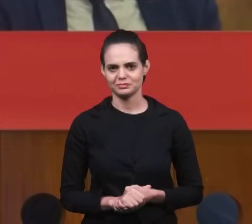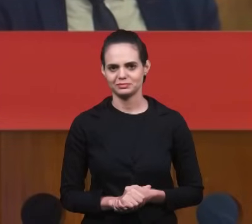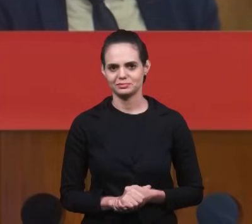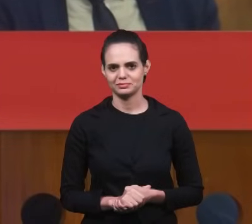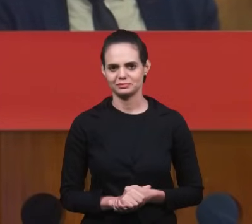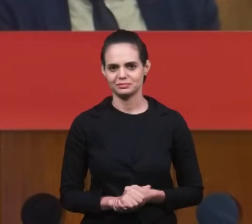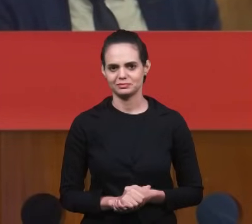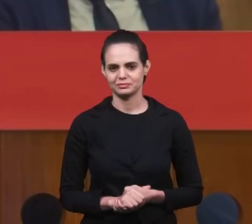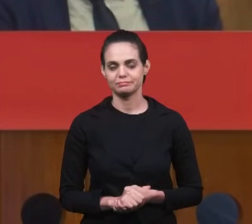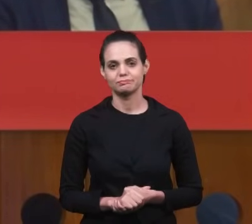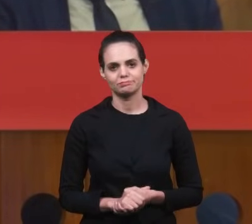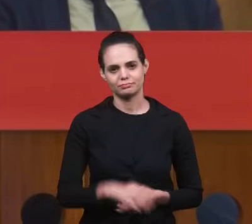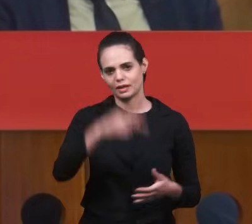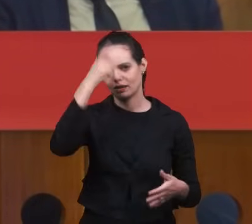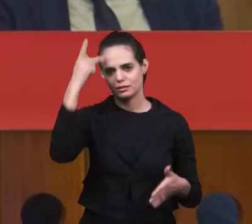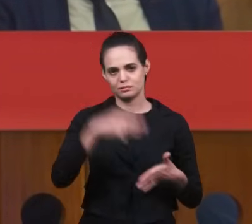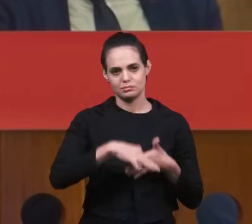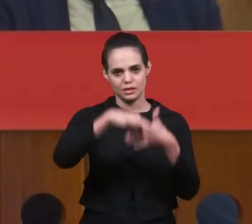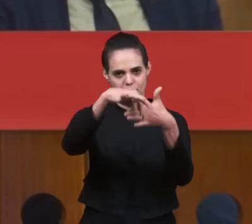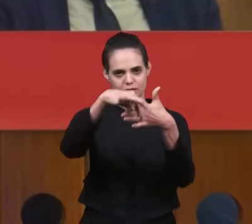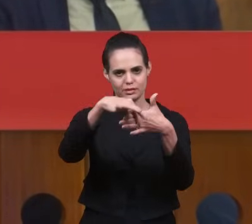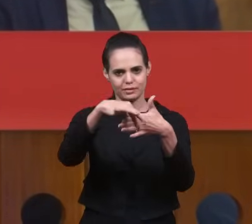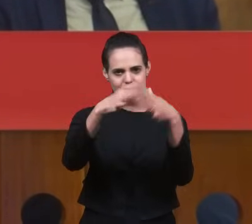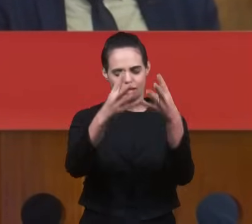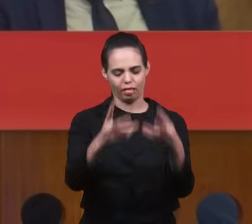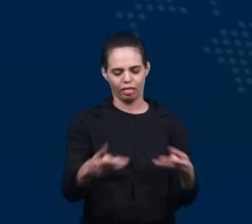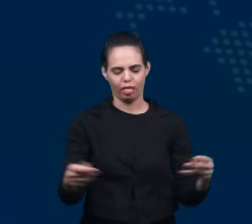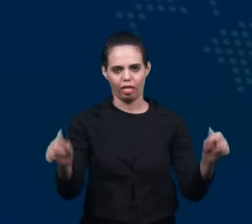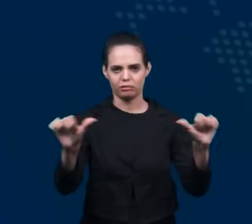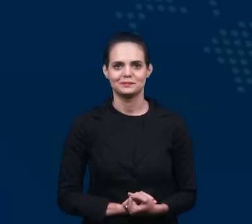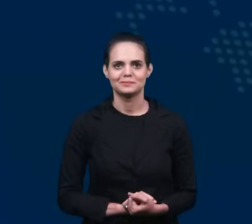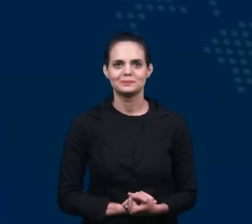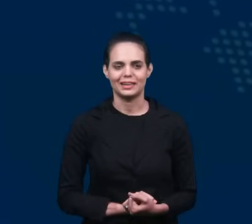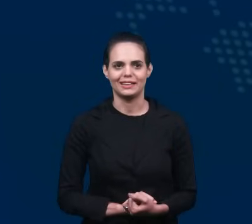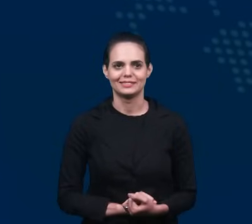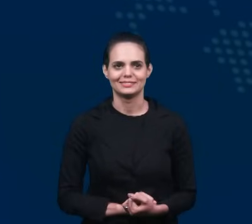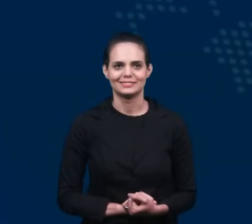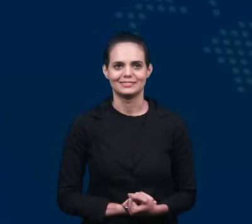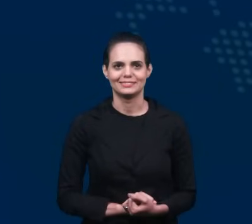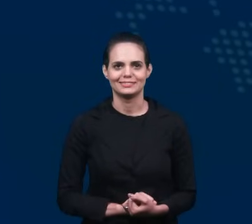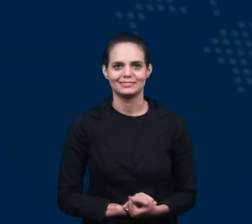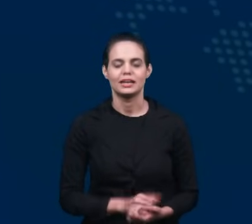dos líderes. Pode ler Abacuque 1,14, dá para ler?